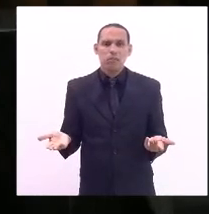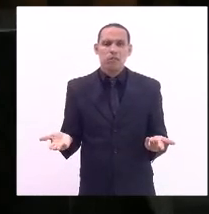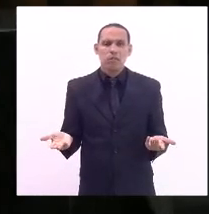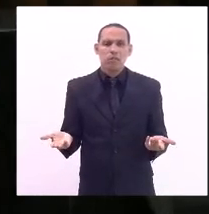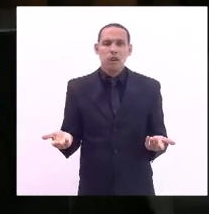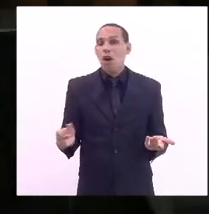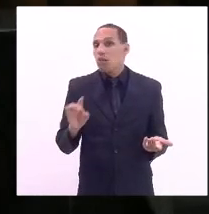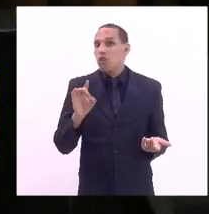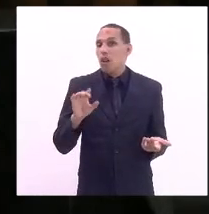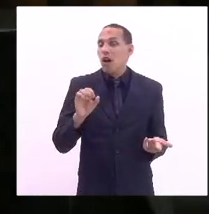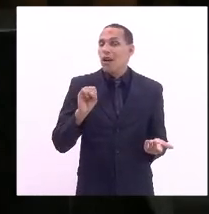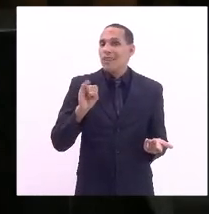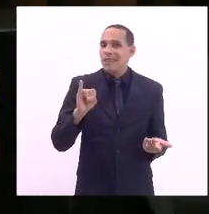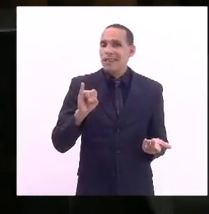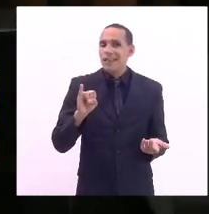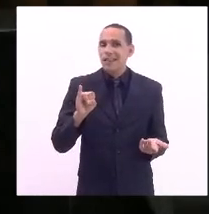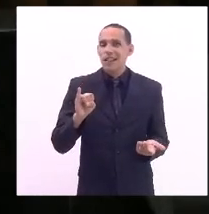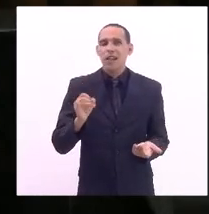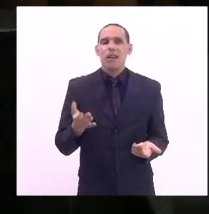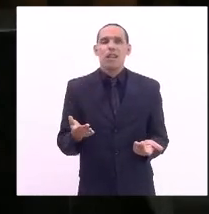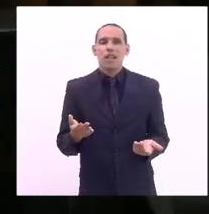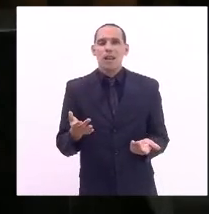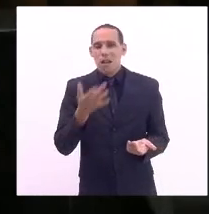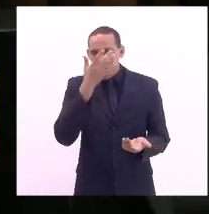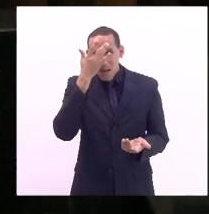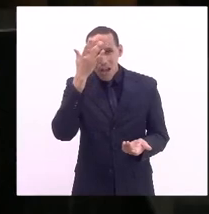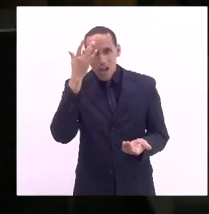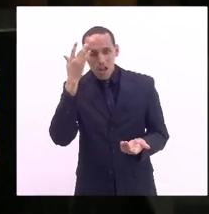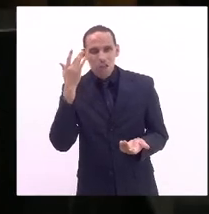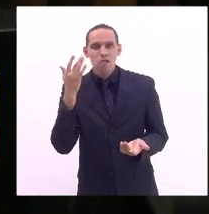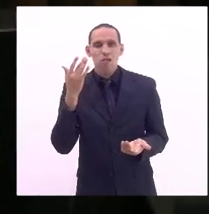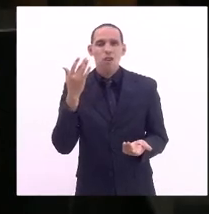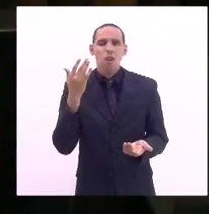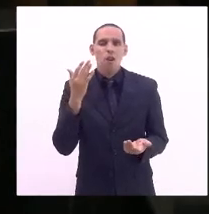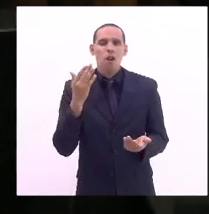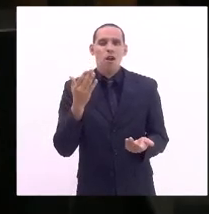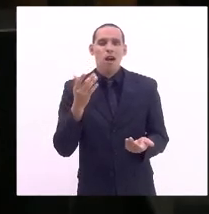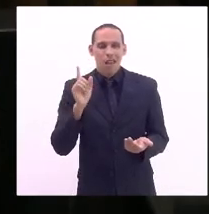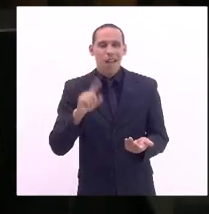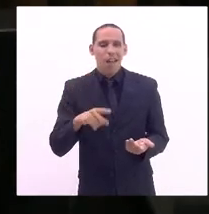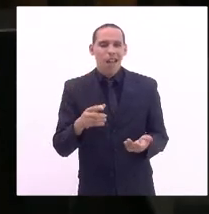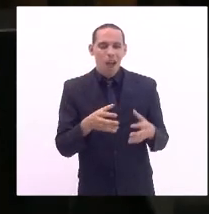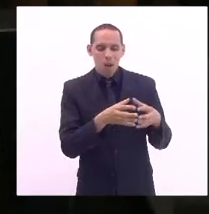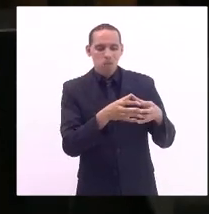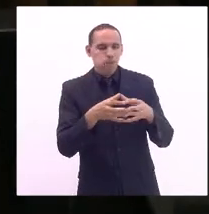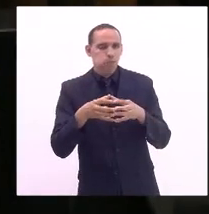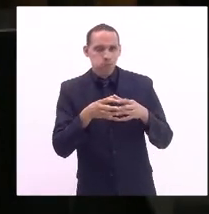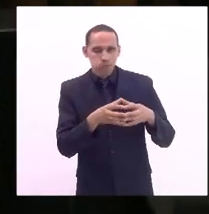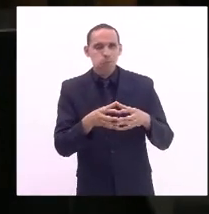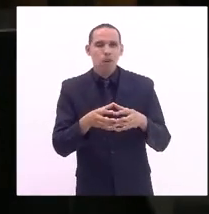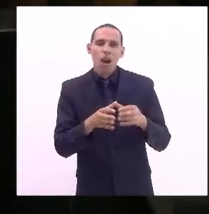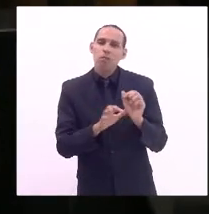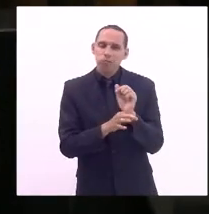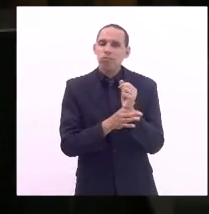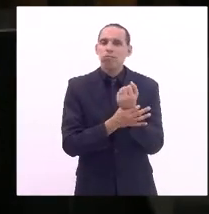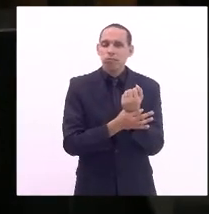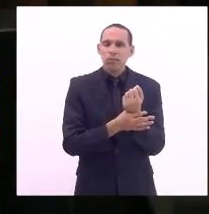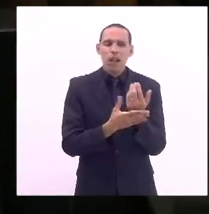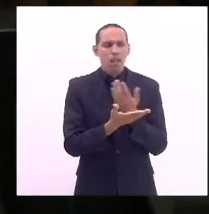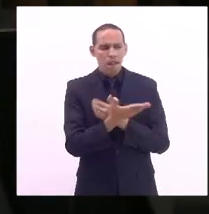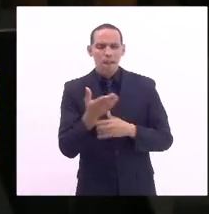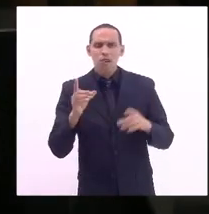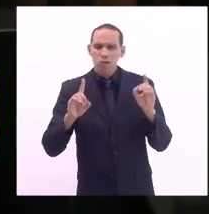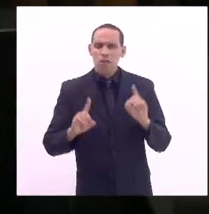ser pelas forças de repressão do nosso Estado, que devem e têm o direito de usar